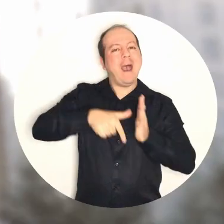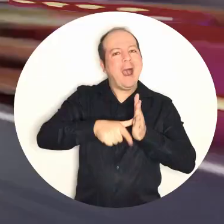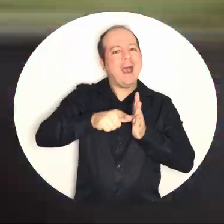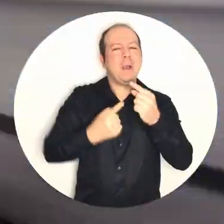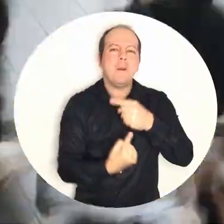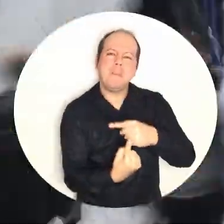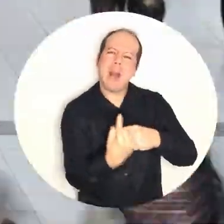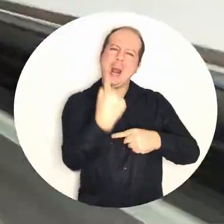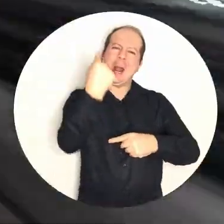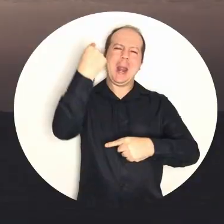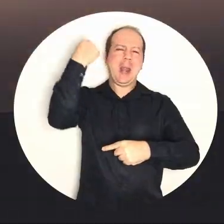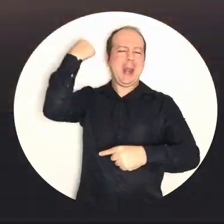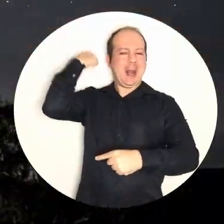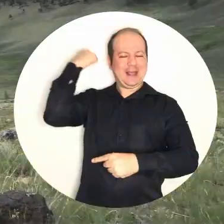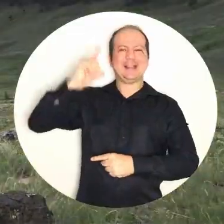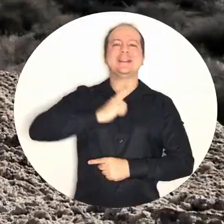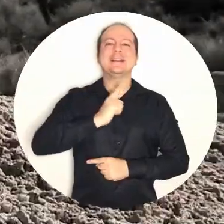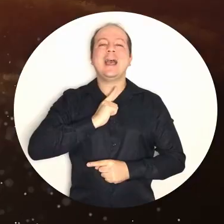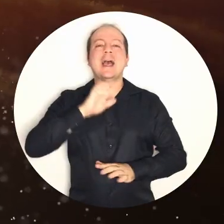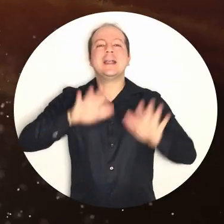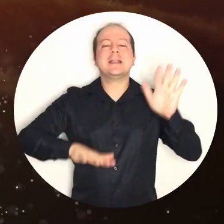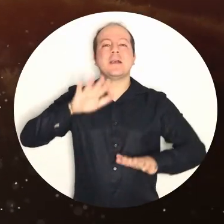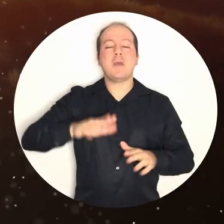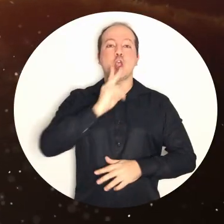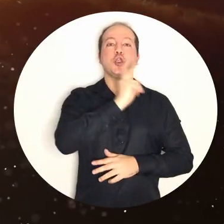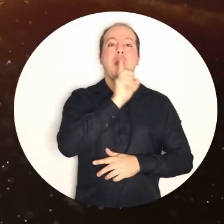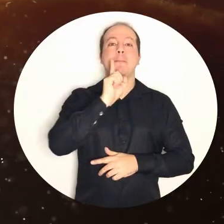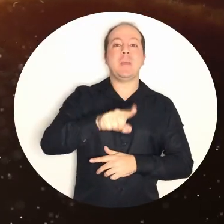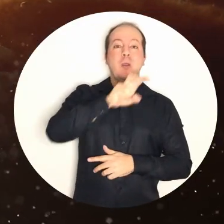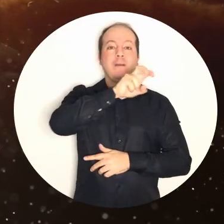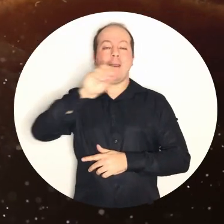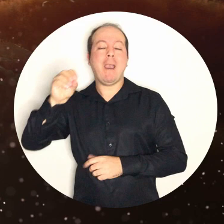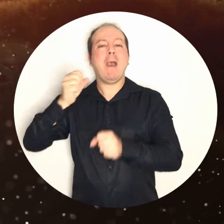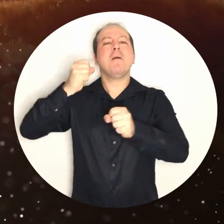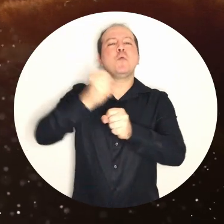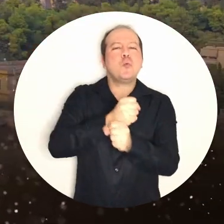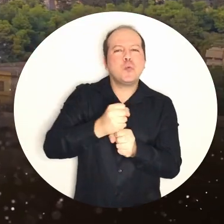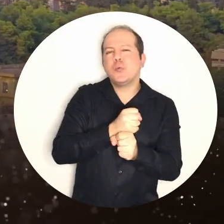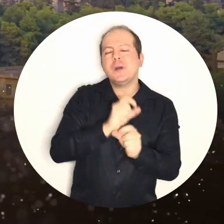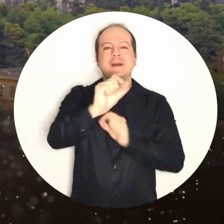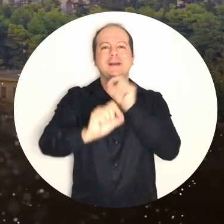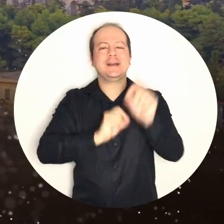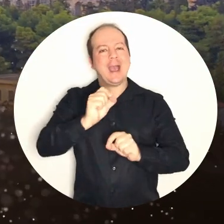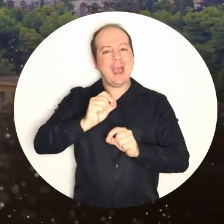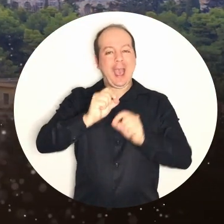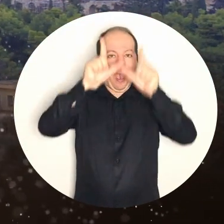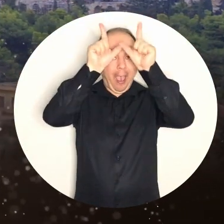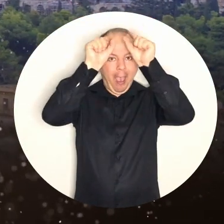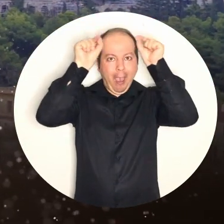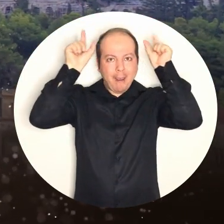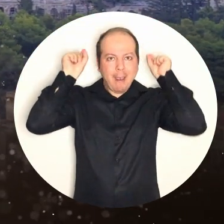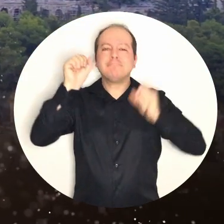acho melhor voltarmos um pouquinho mais. Que tal uns 2.500 anos para dar um pulinho lá